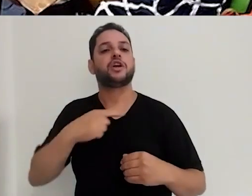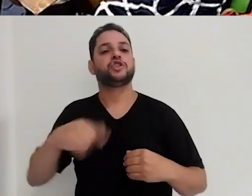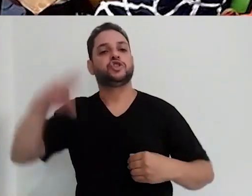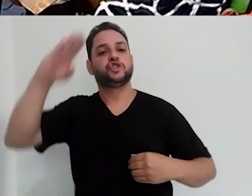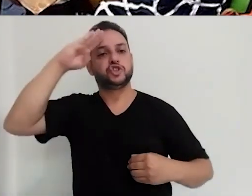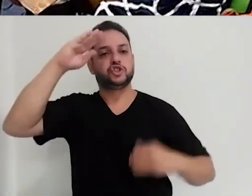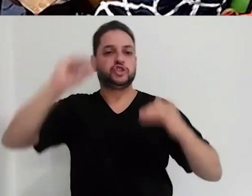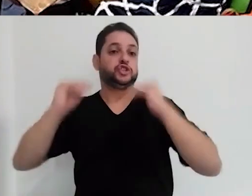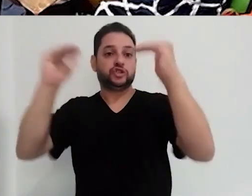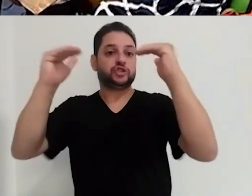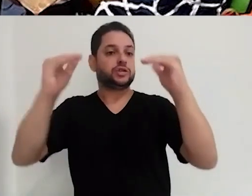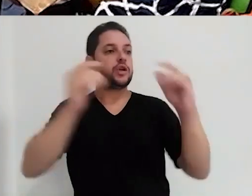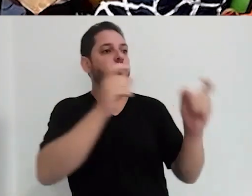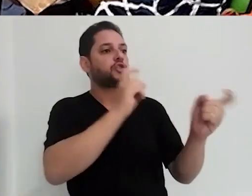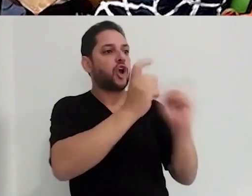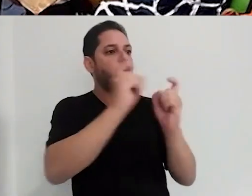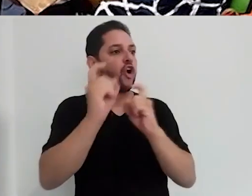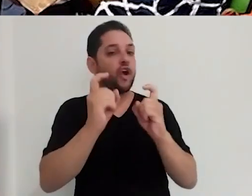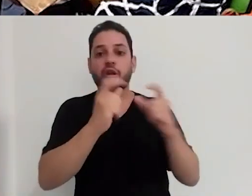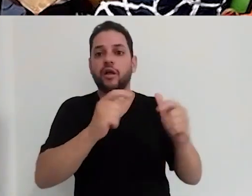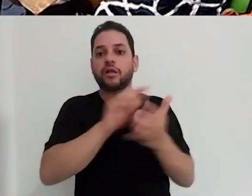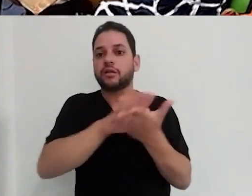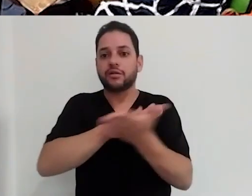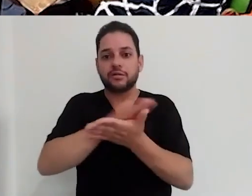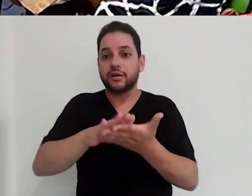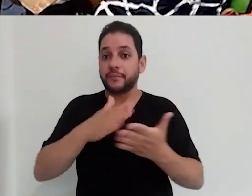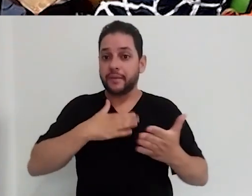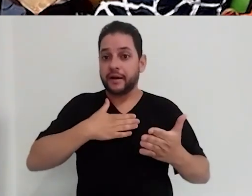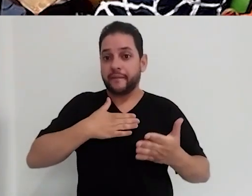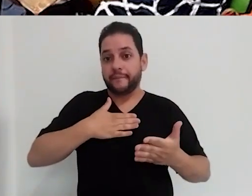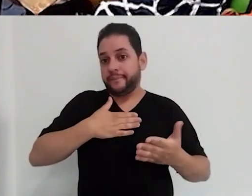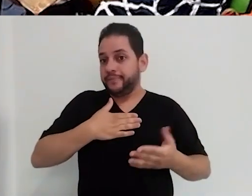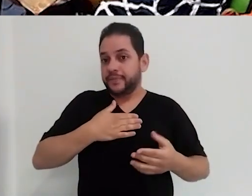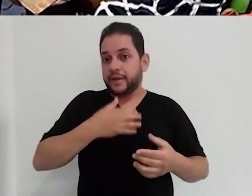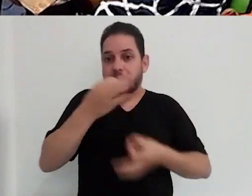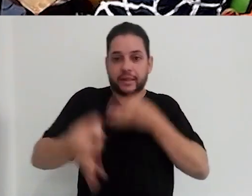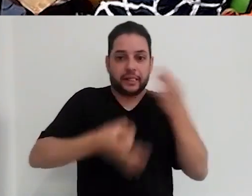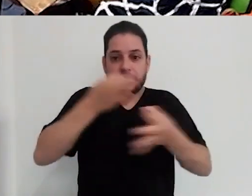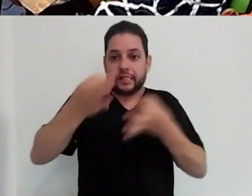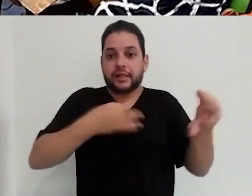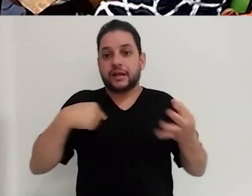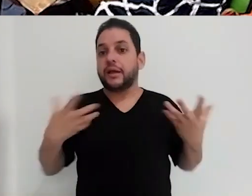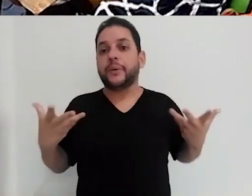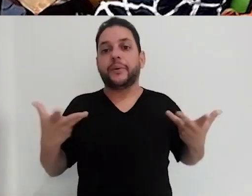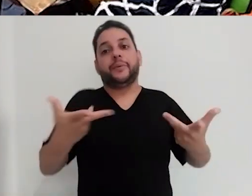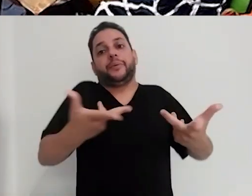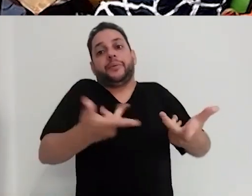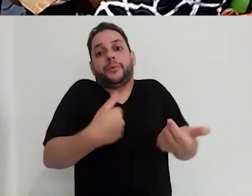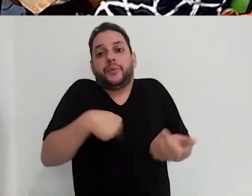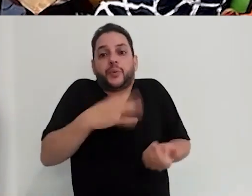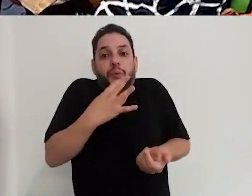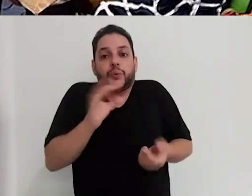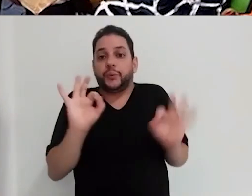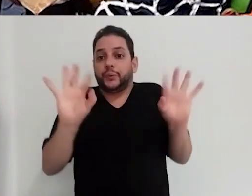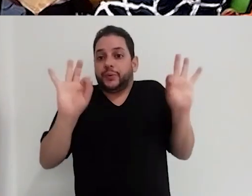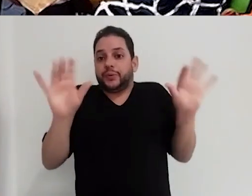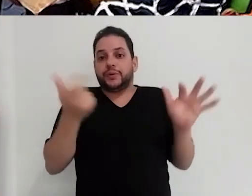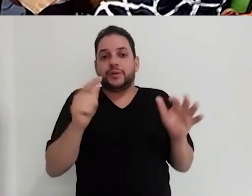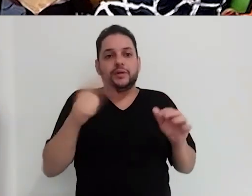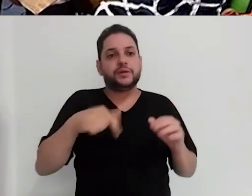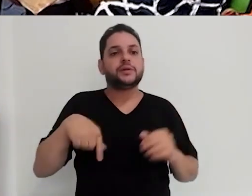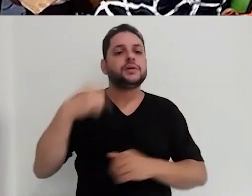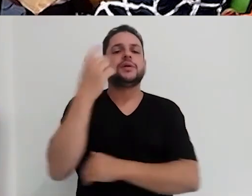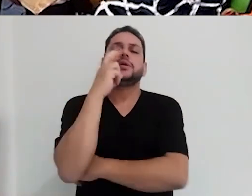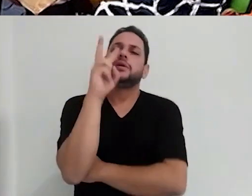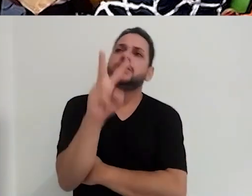lugar nenhum, não cabe a mim começar, porque eu não sou especialista nisso, nem em Forças Armadas, nem no Judiciário, nem em nada, não cabe a mim. Mas é uma coisa que eu fico